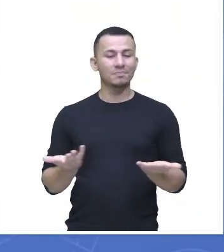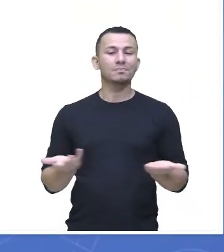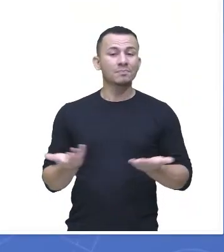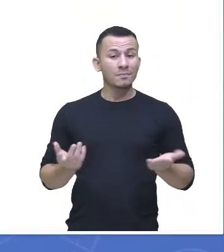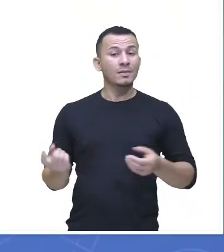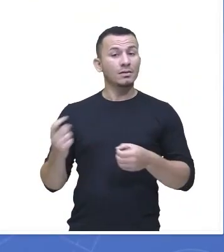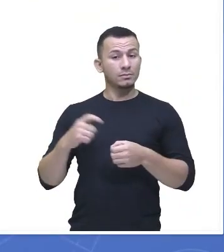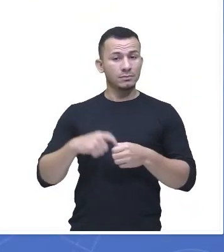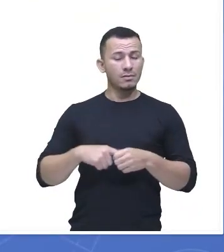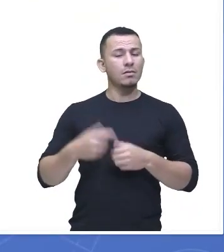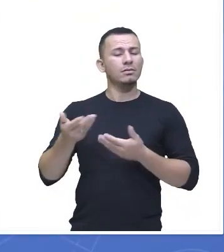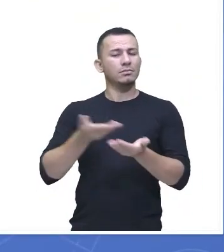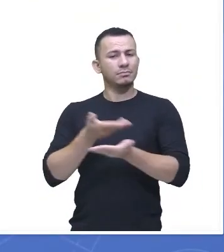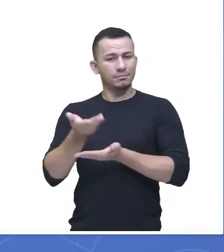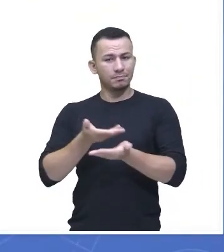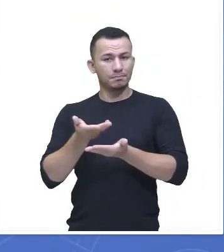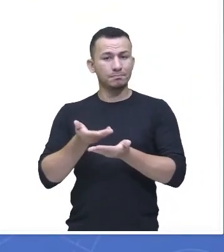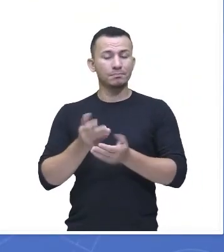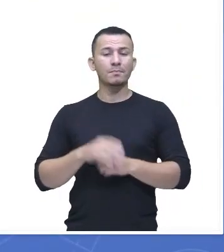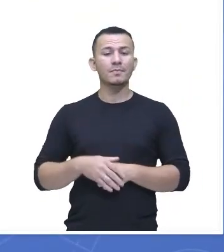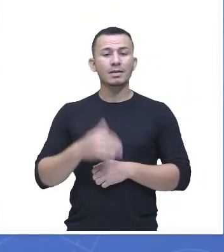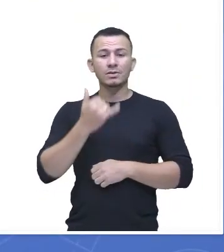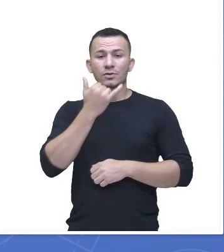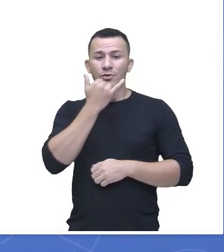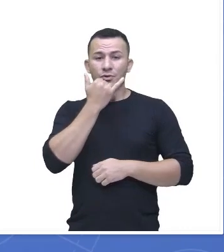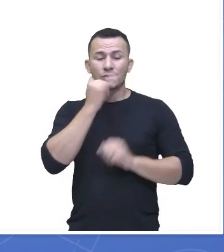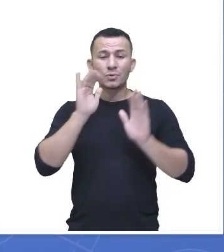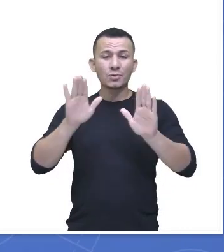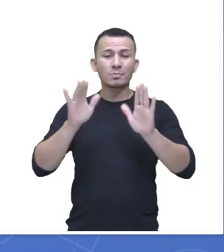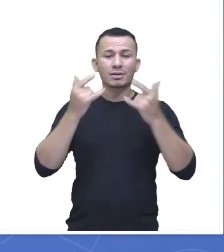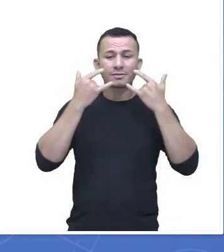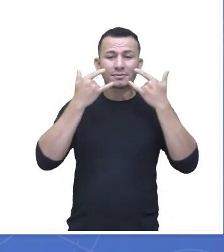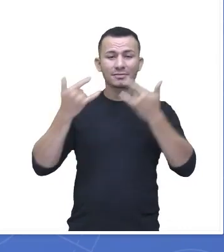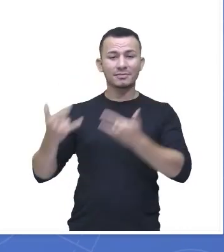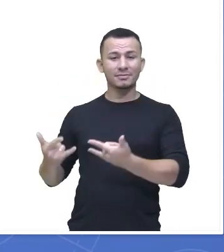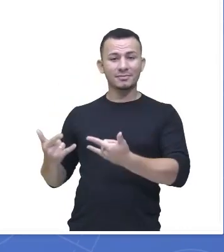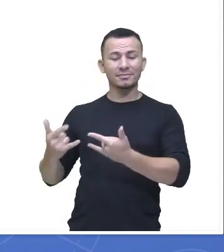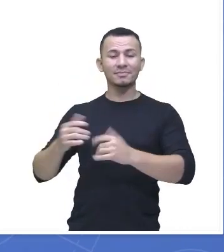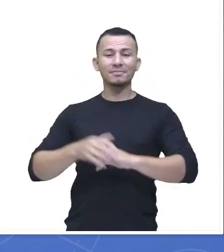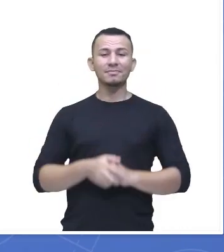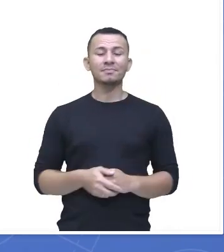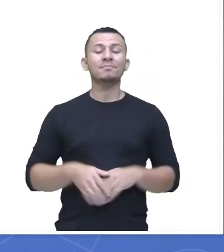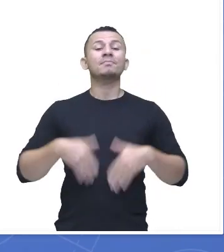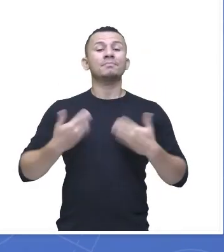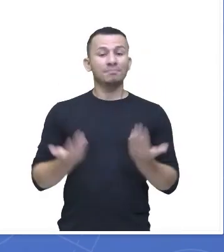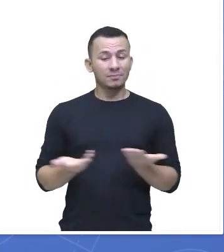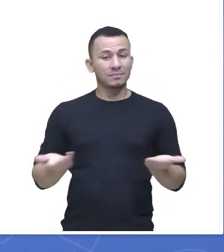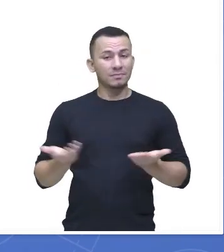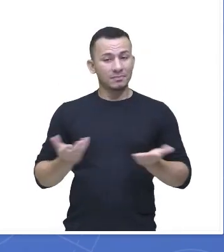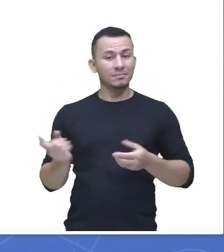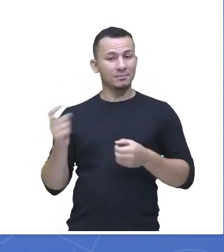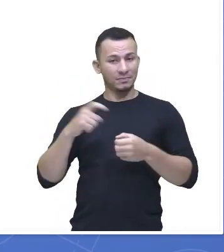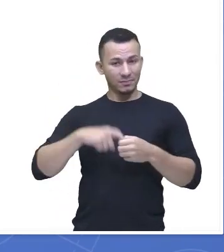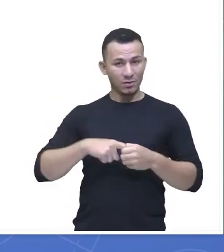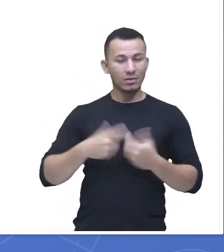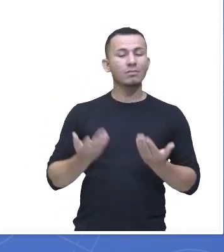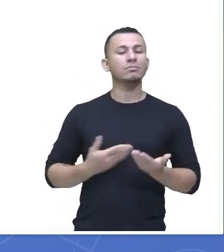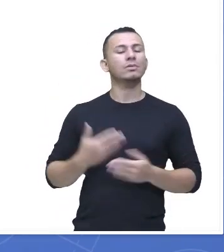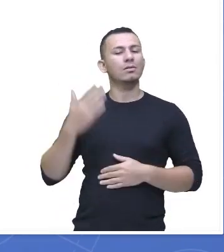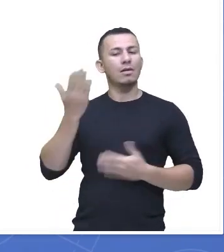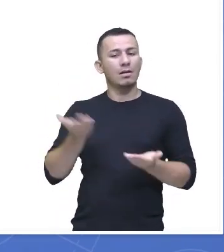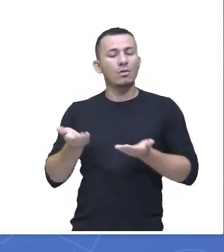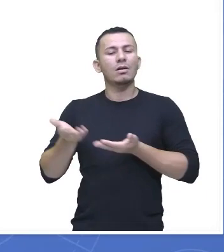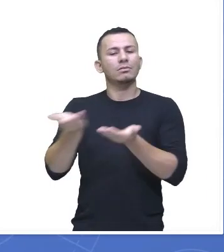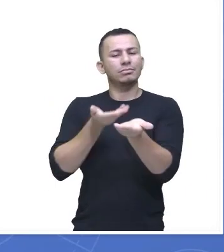turmas! Estamos de volta. Opa, esqueci. Muito bem, estamos de volta e vamos lá